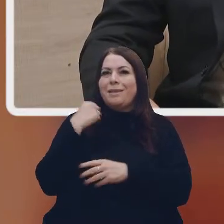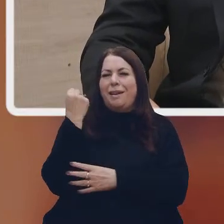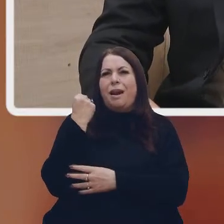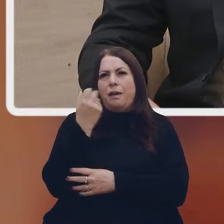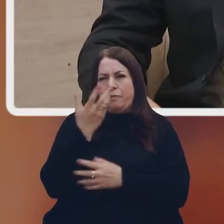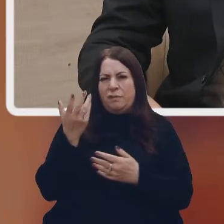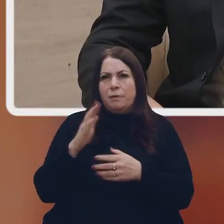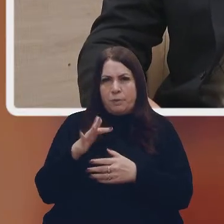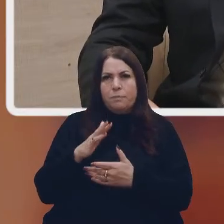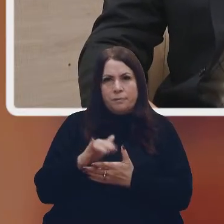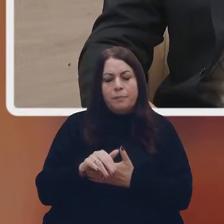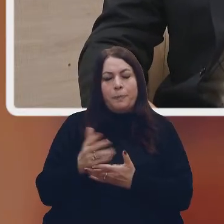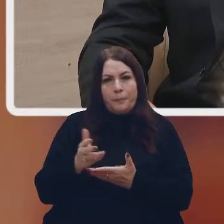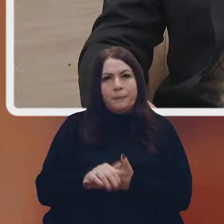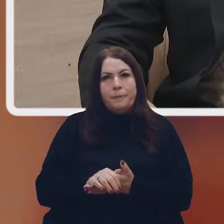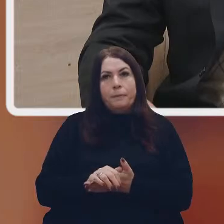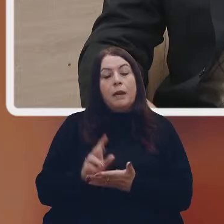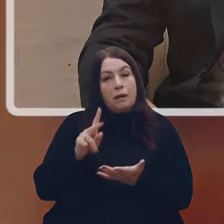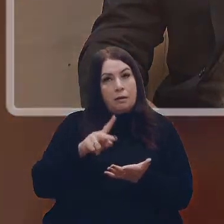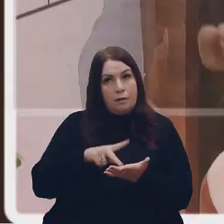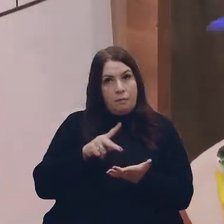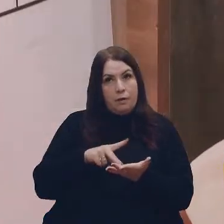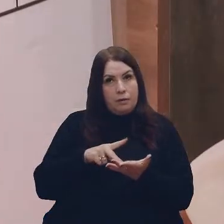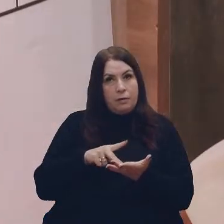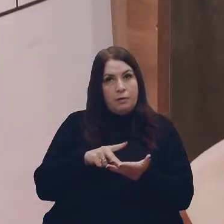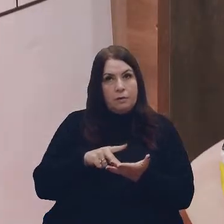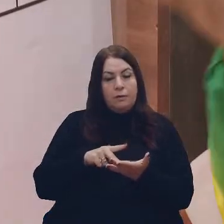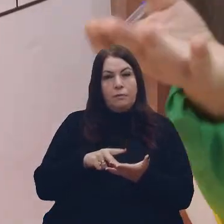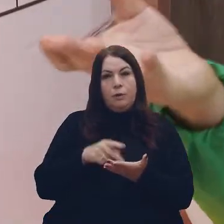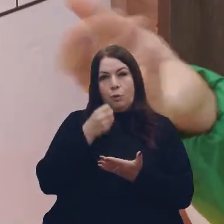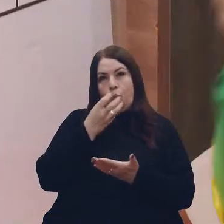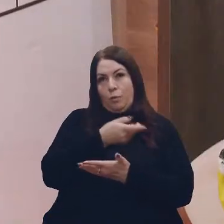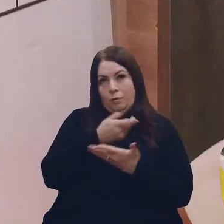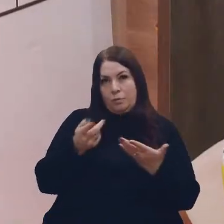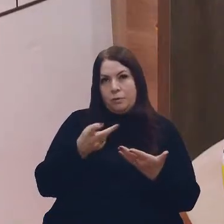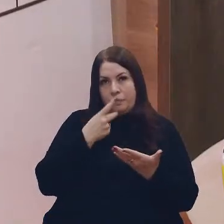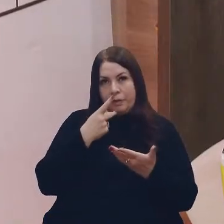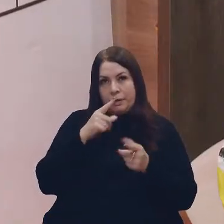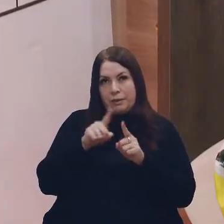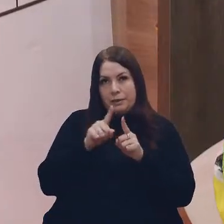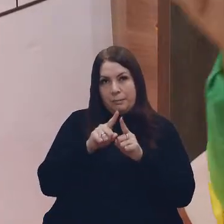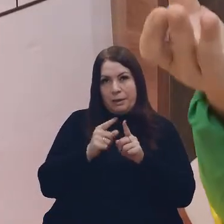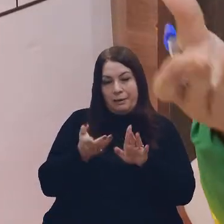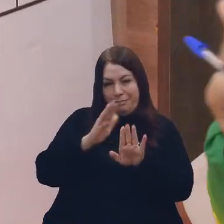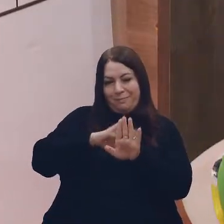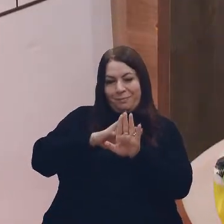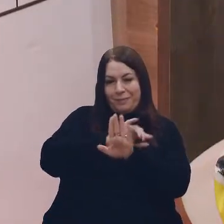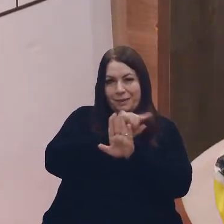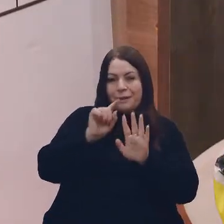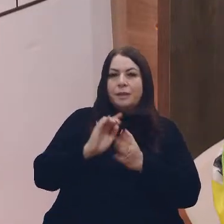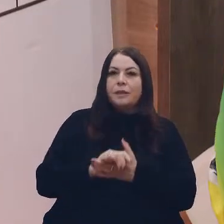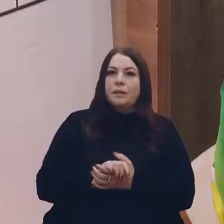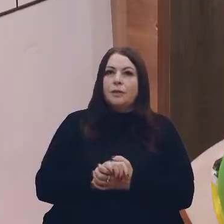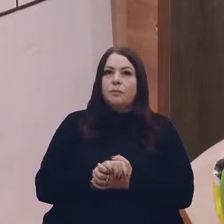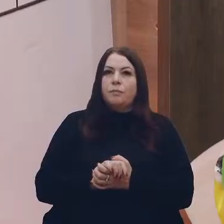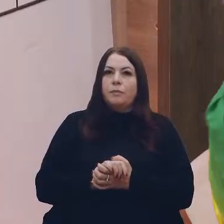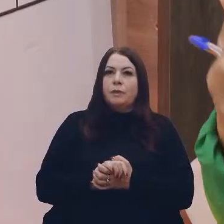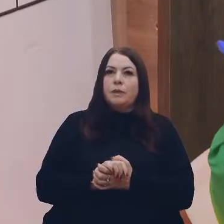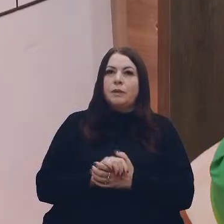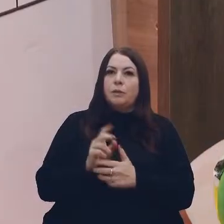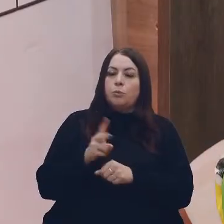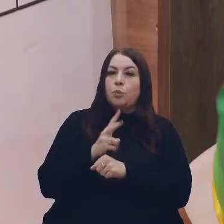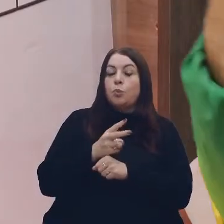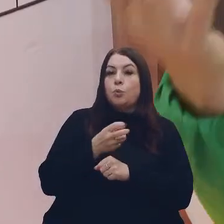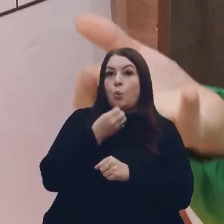mais ou menos por aí? Sim, na verdade, os meus relatos, até como a gente está falando nos bastidores, né, eu